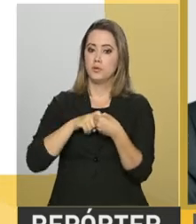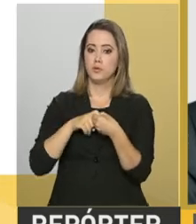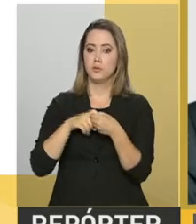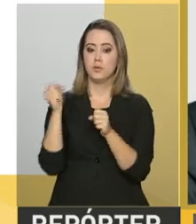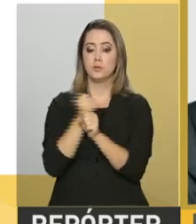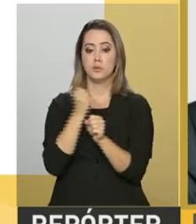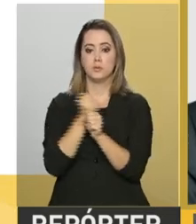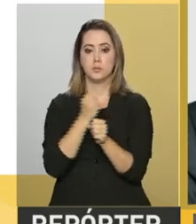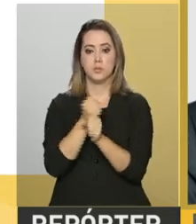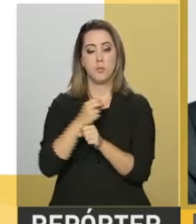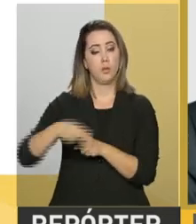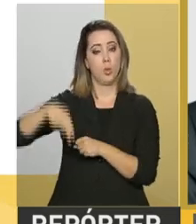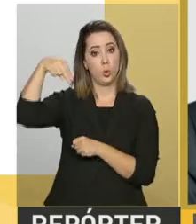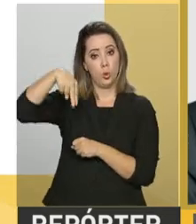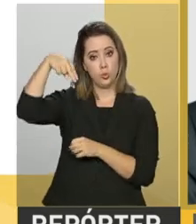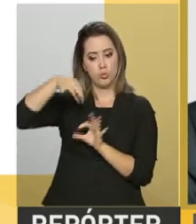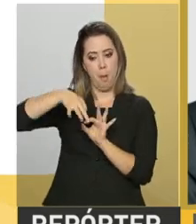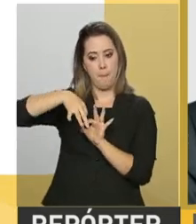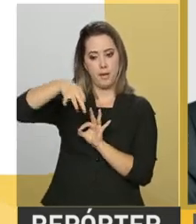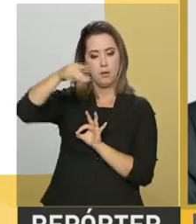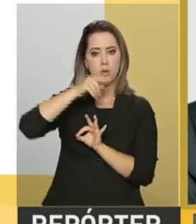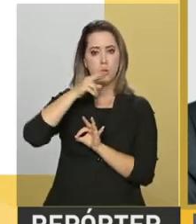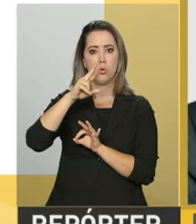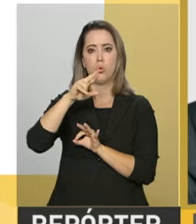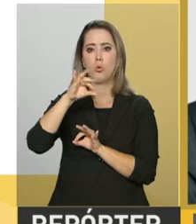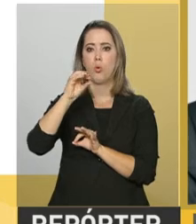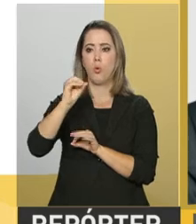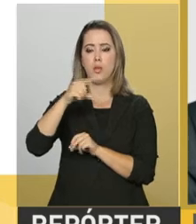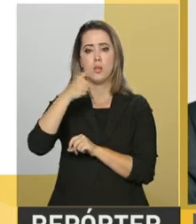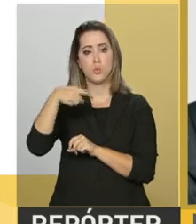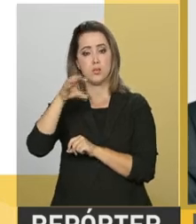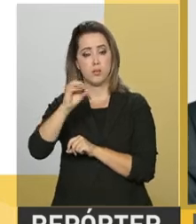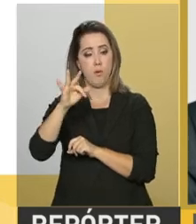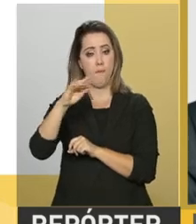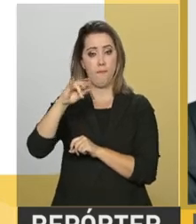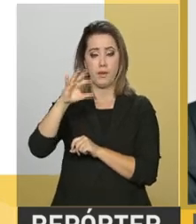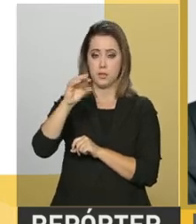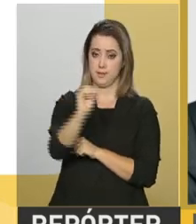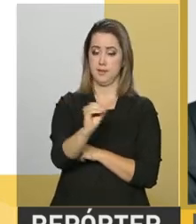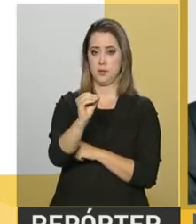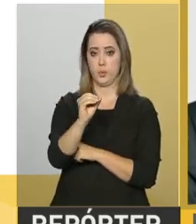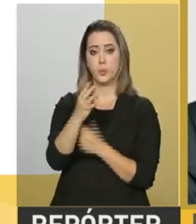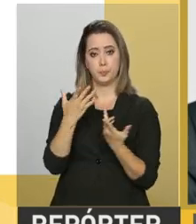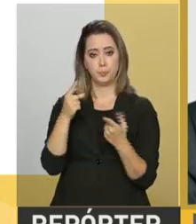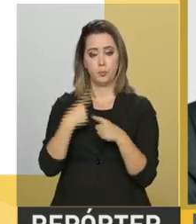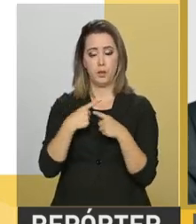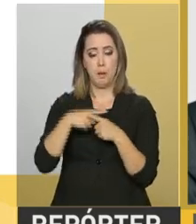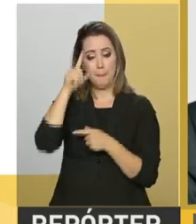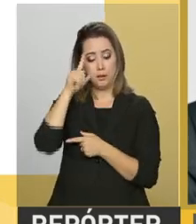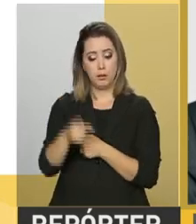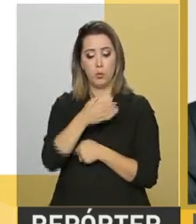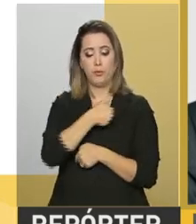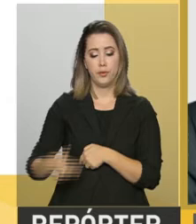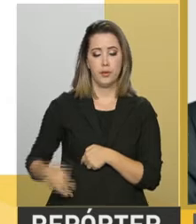obras do Eixo Norte da transposição do São Francisco. Uma determinação do governo federal de, o mais rápido possível,